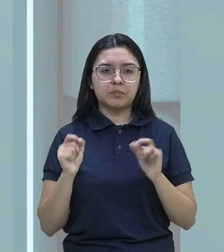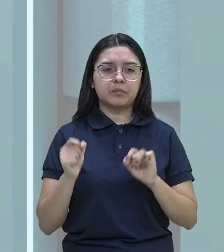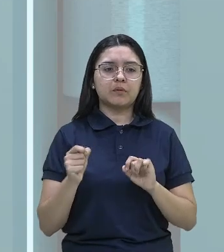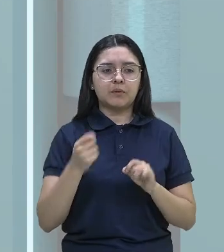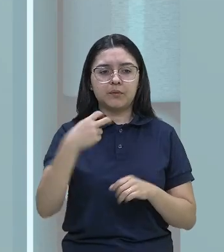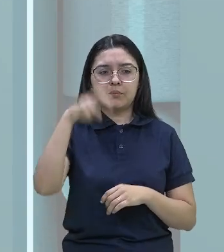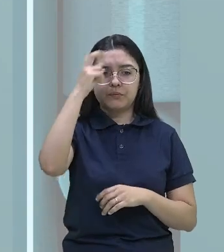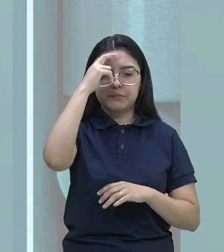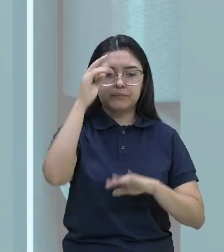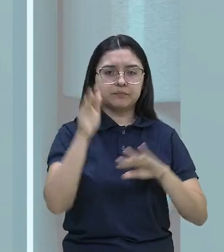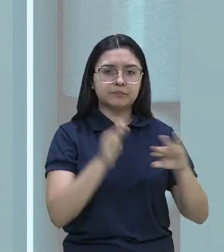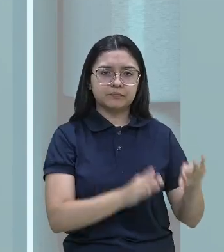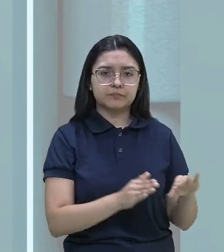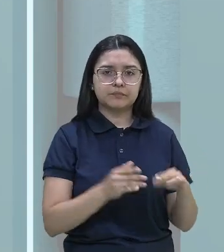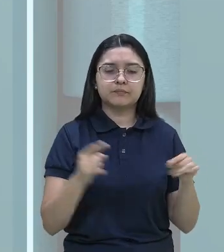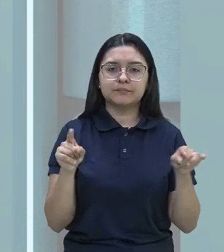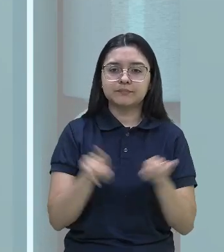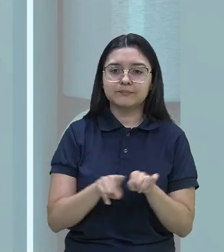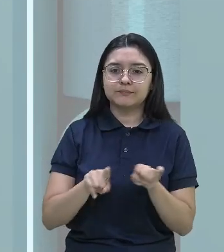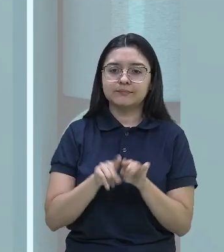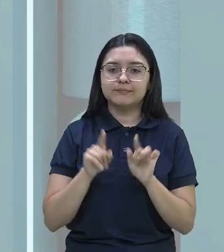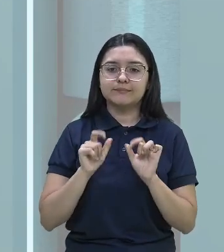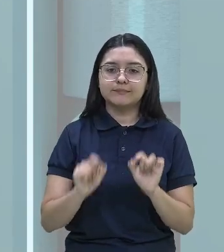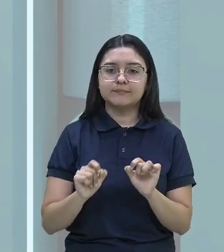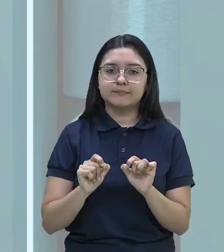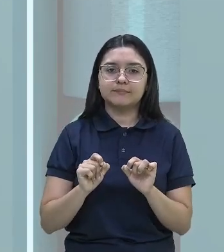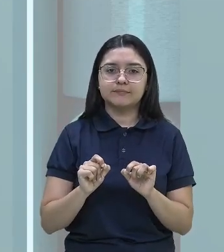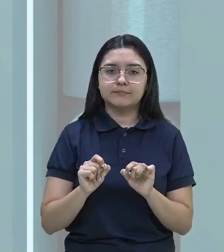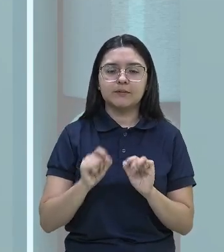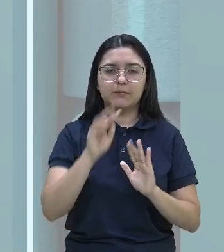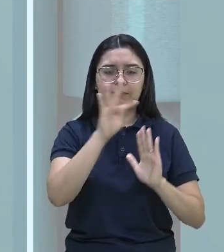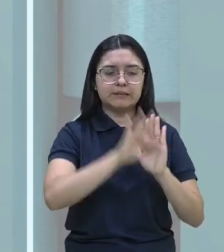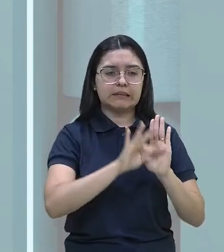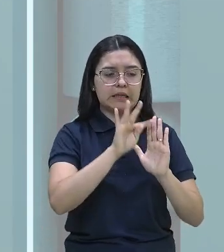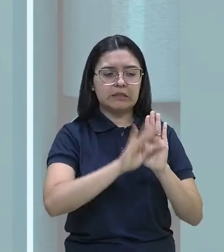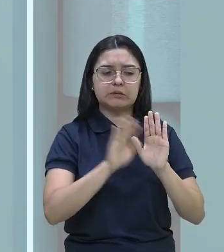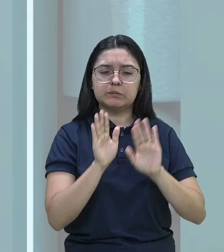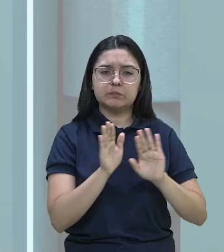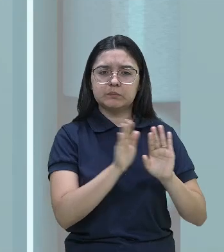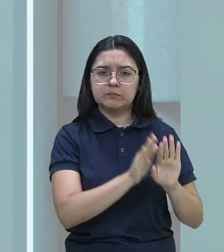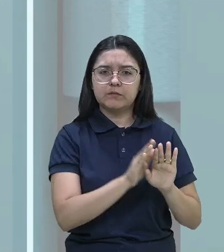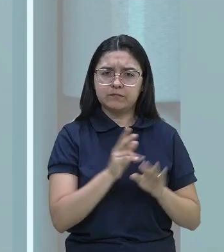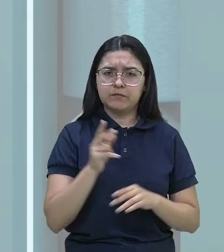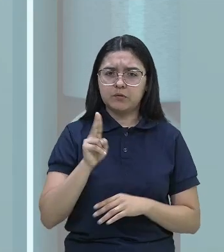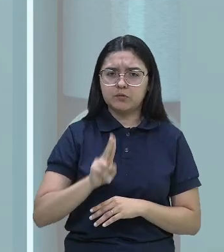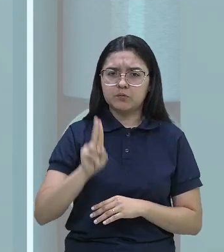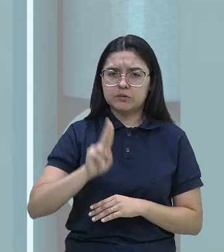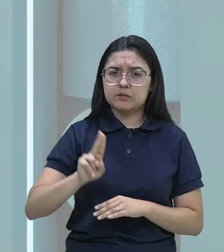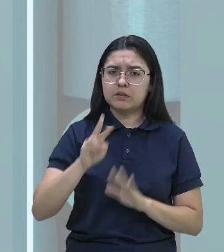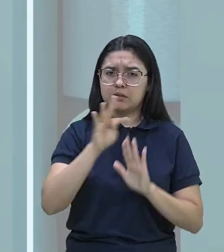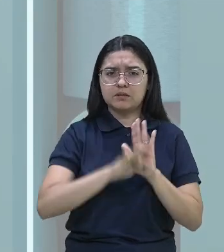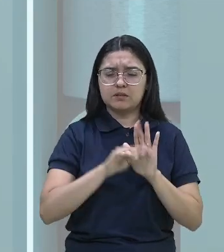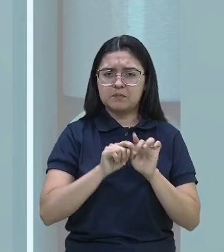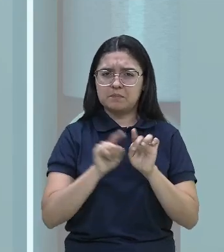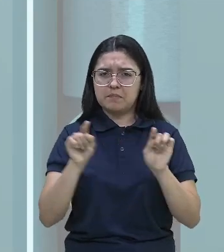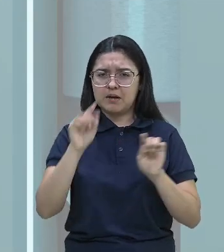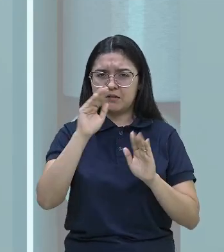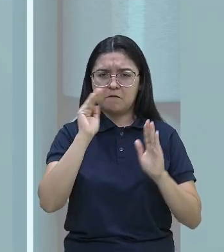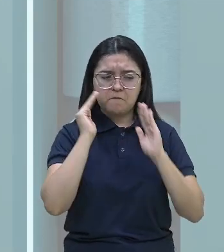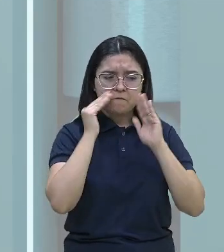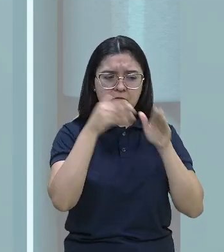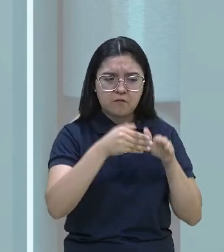cultural, vai deixar o texto um pouco de lado, vai continuar tendo texto? Sim, mas o texto não vai ser, vamos